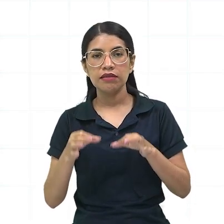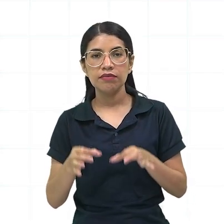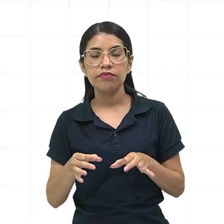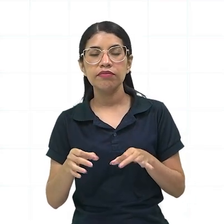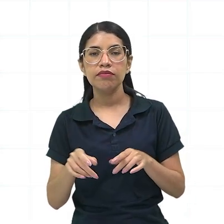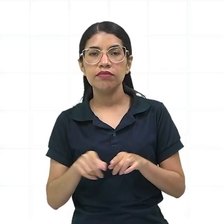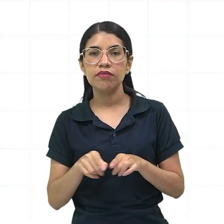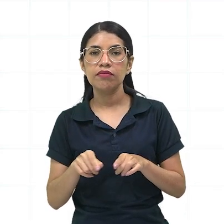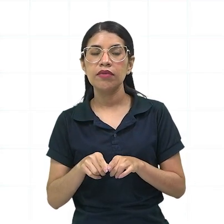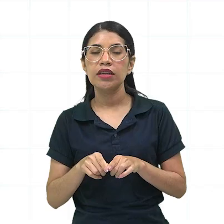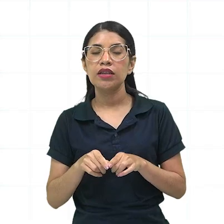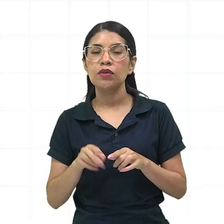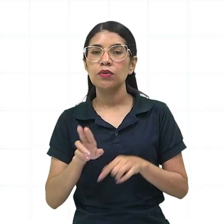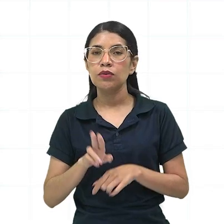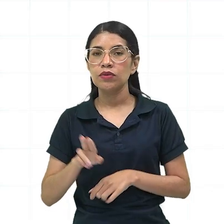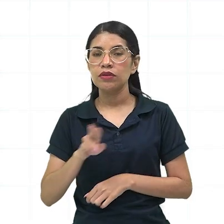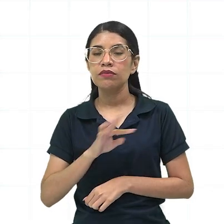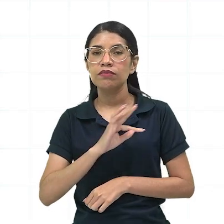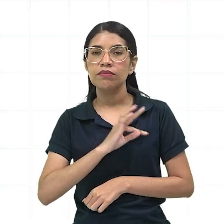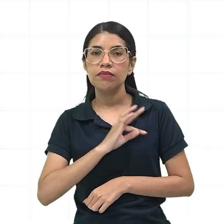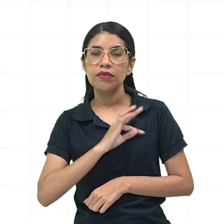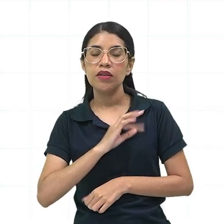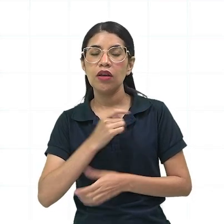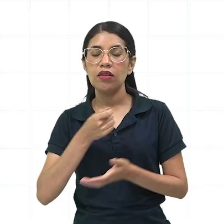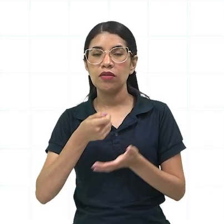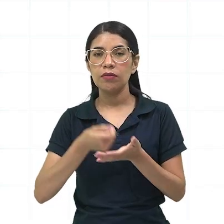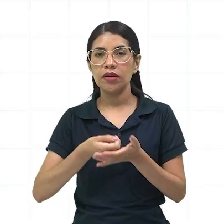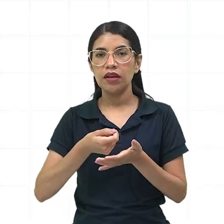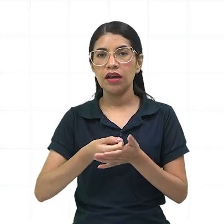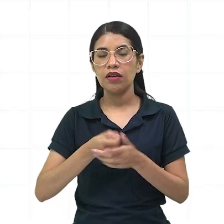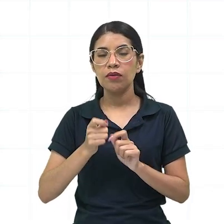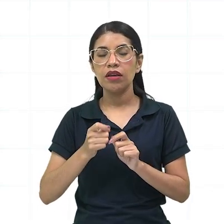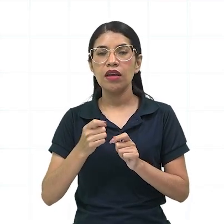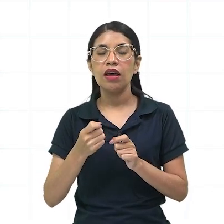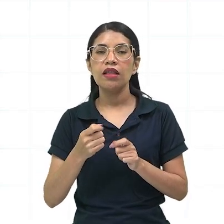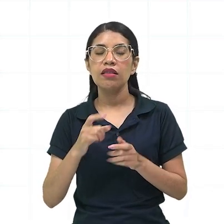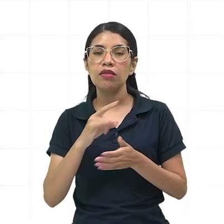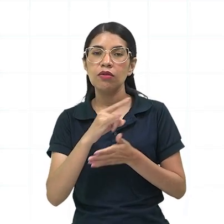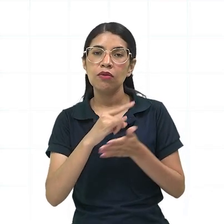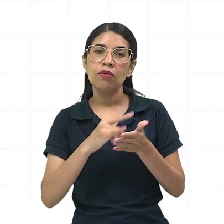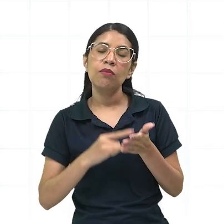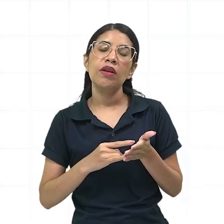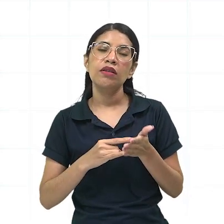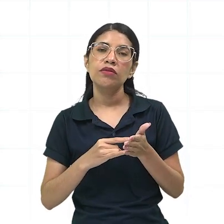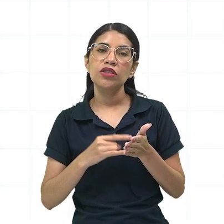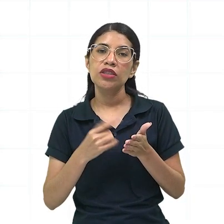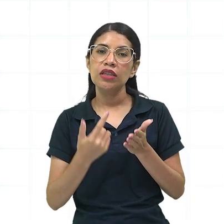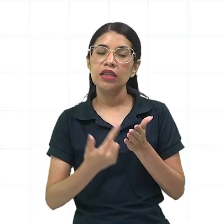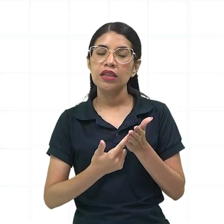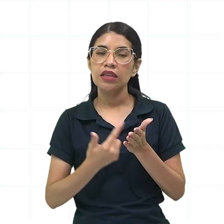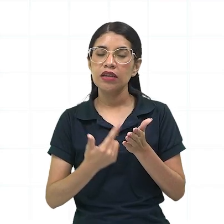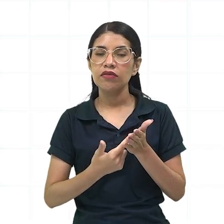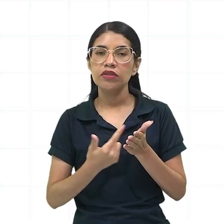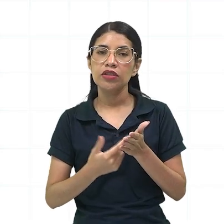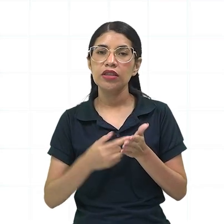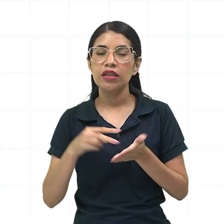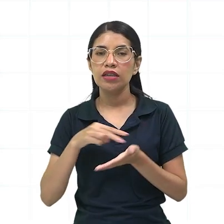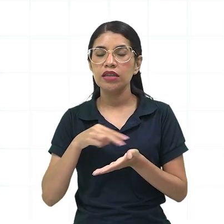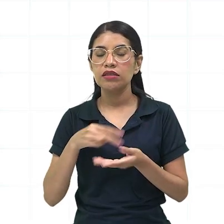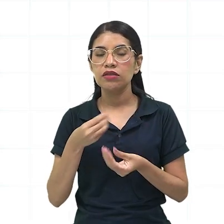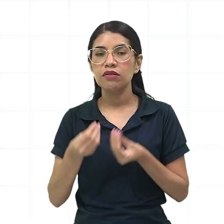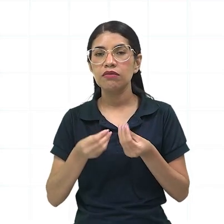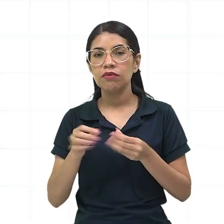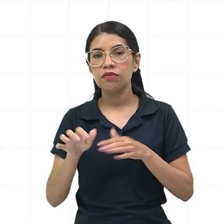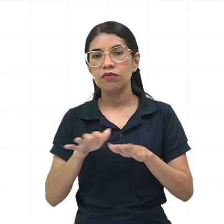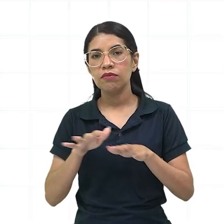corretamente dentro de uma técnica. Então, começaram a existir tratados sobre dança, que eram documentos que relatavam como a pessoa devia se movimentar,